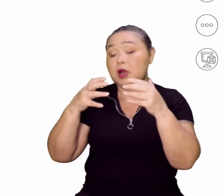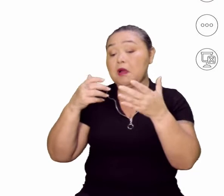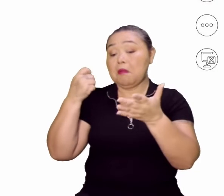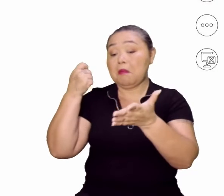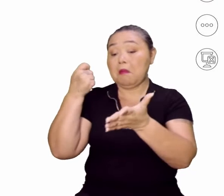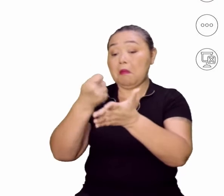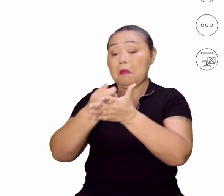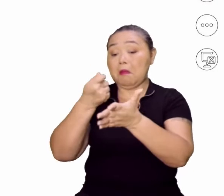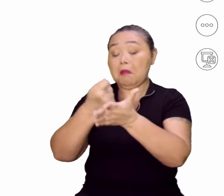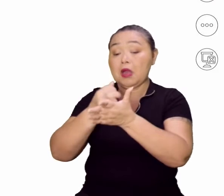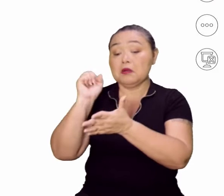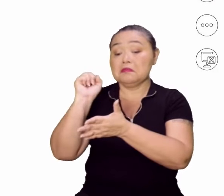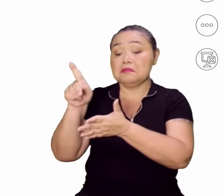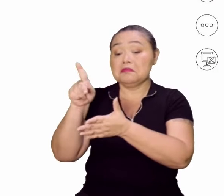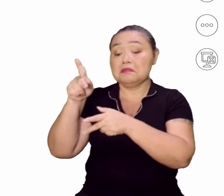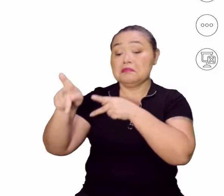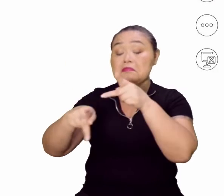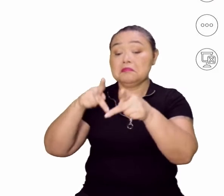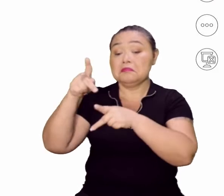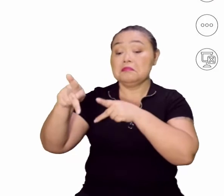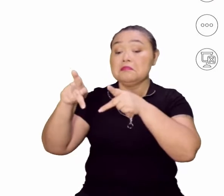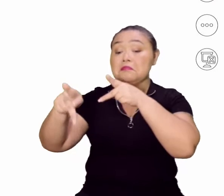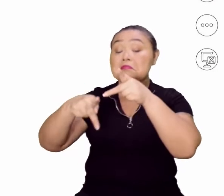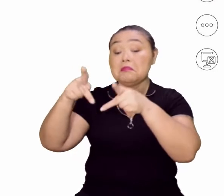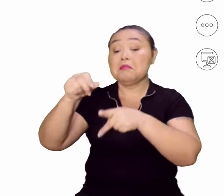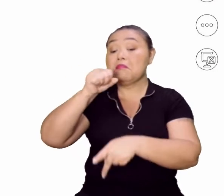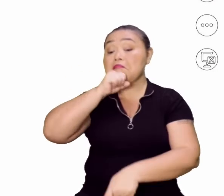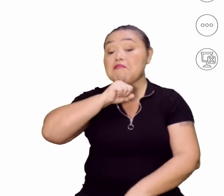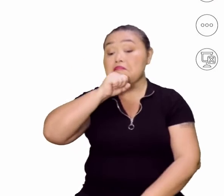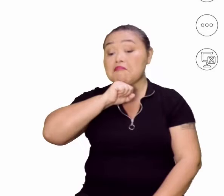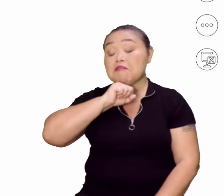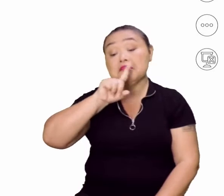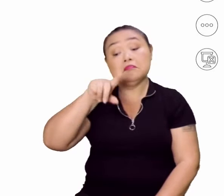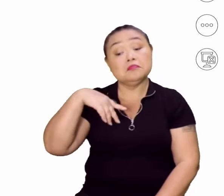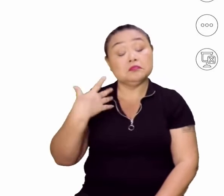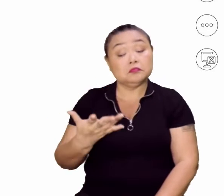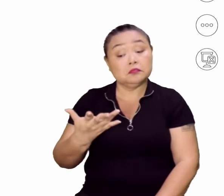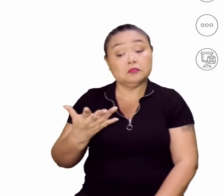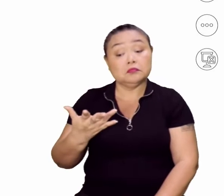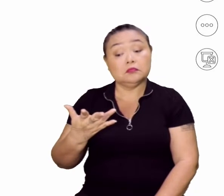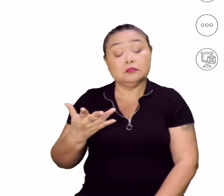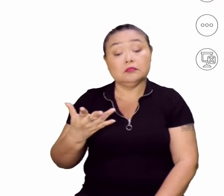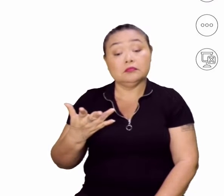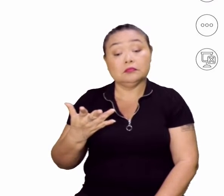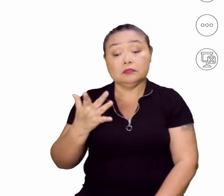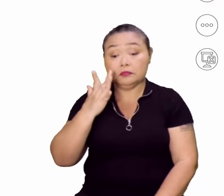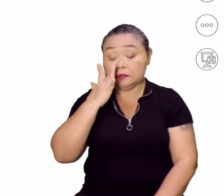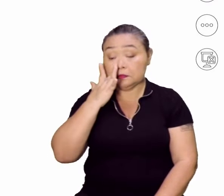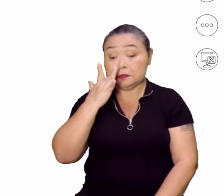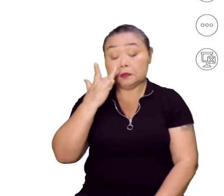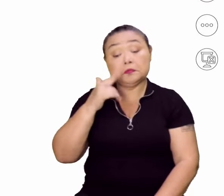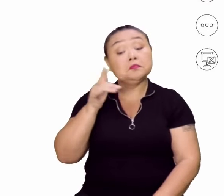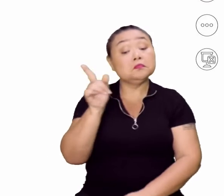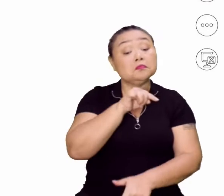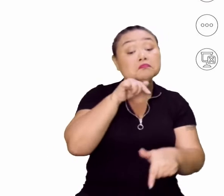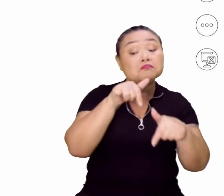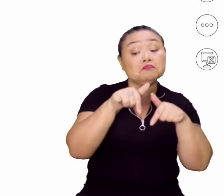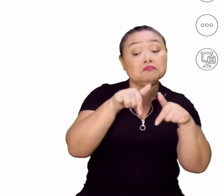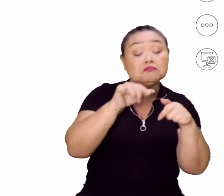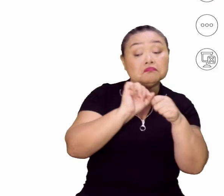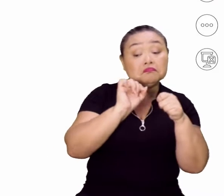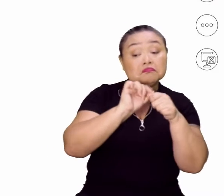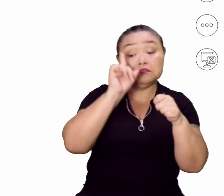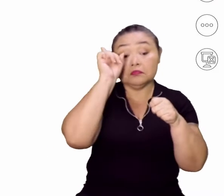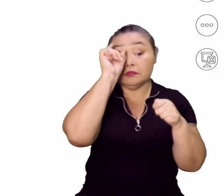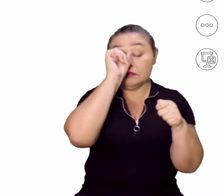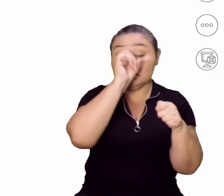mais aposentadorias para o povo, porque a população está envelhecendo. E a questão do emprego no Brasil está ficando cada vez